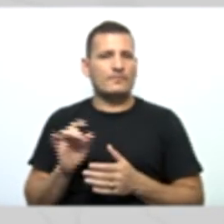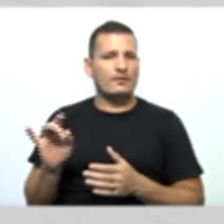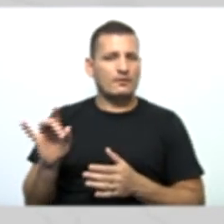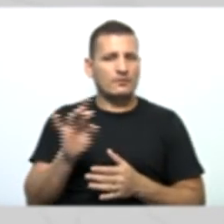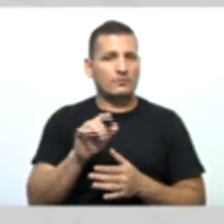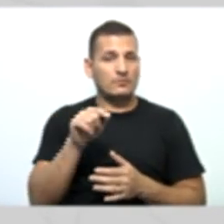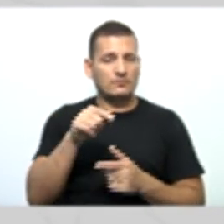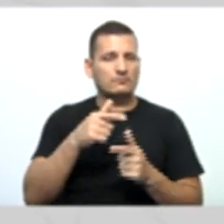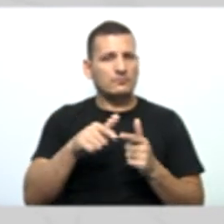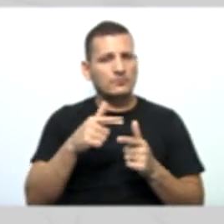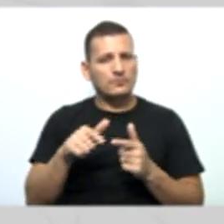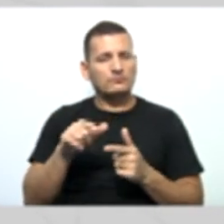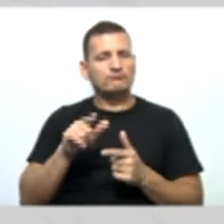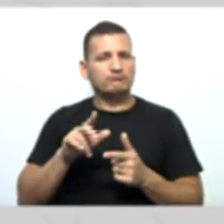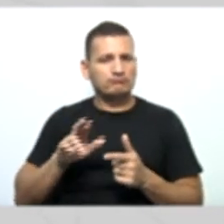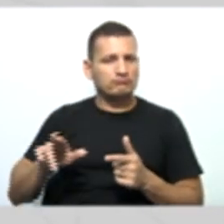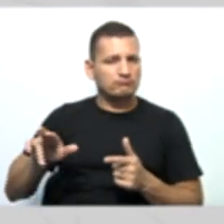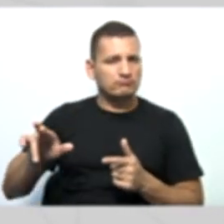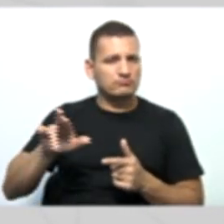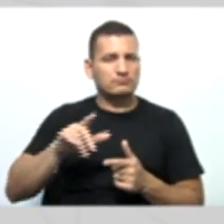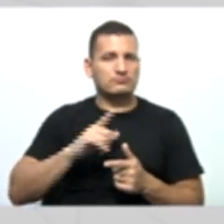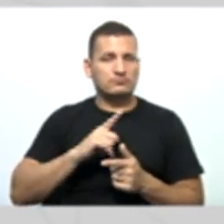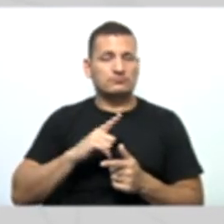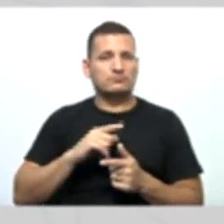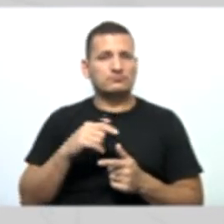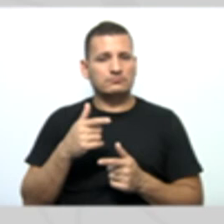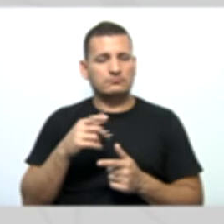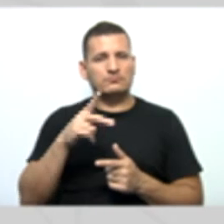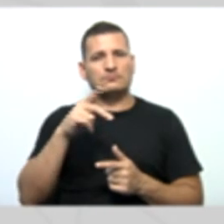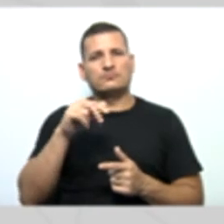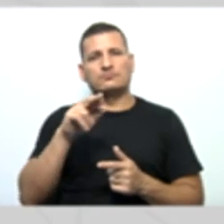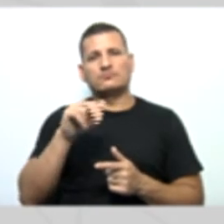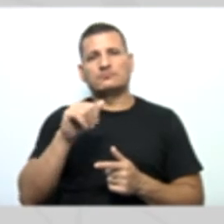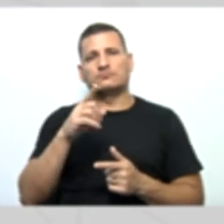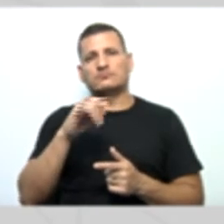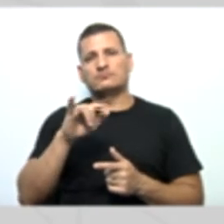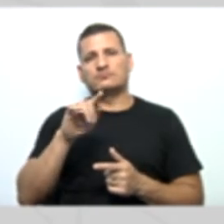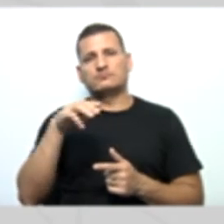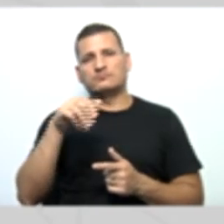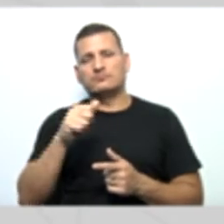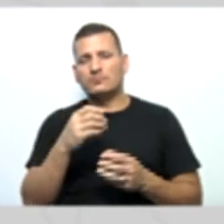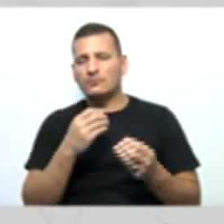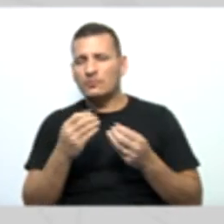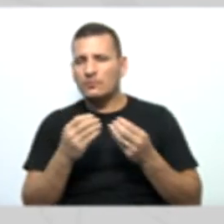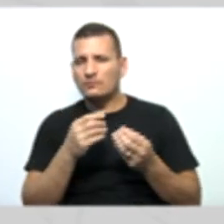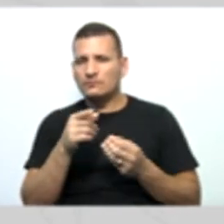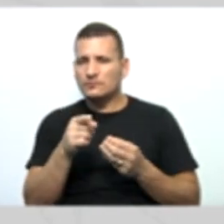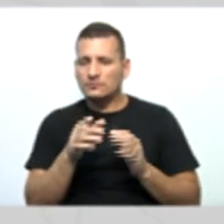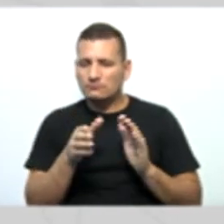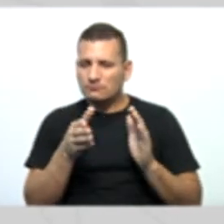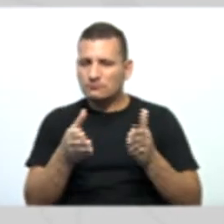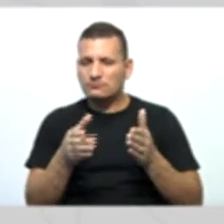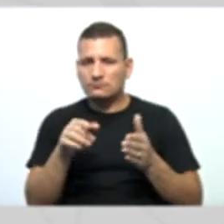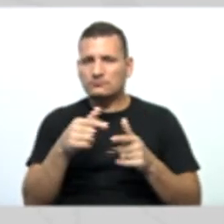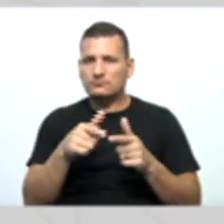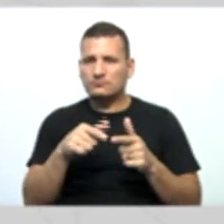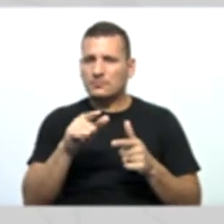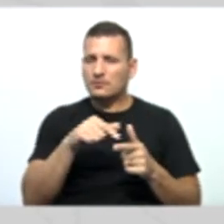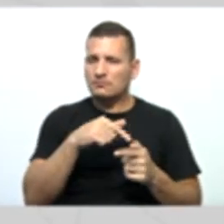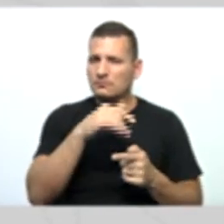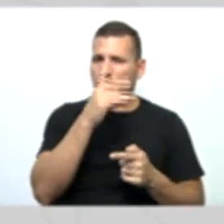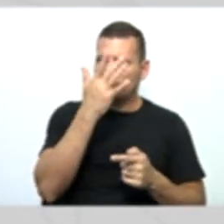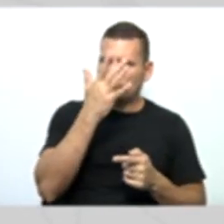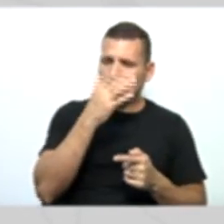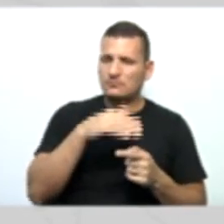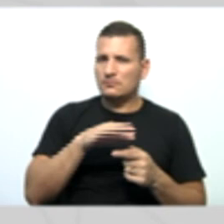abordar esse problema de uma forma diferente e os paradigmas vai seguir para isso. Que forma você abordou? Foi a mais fácil?